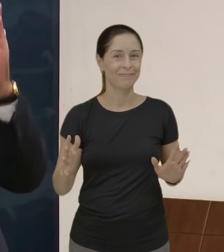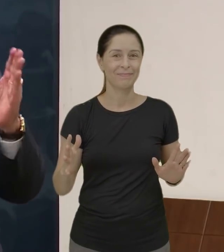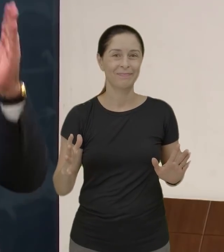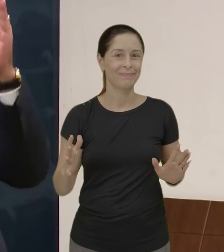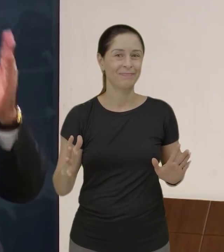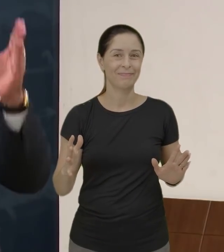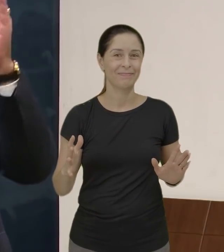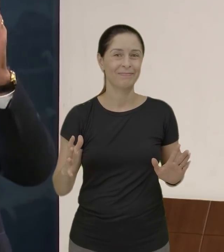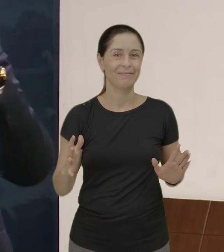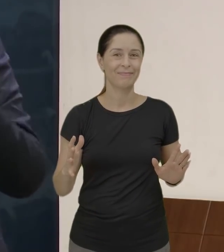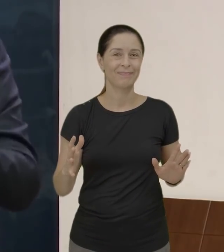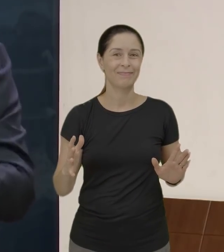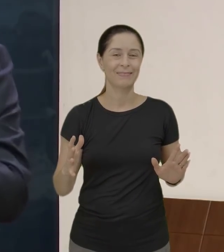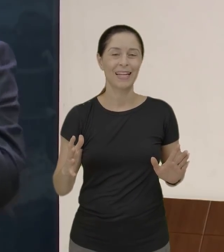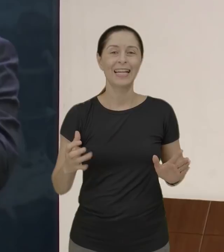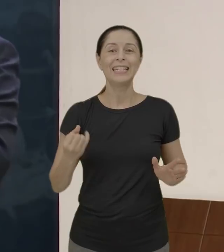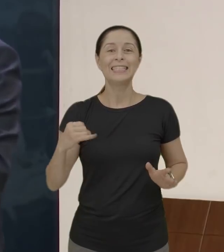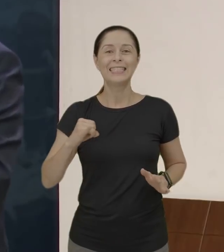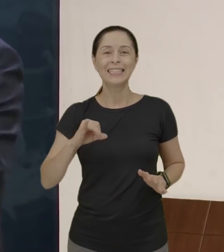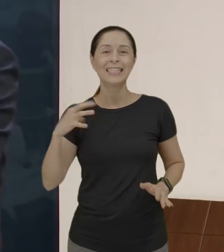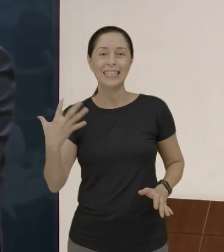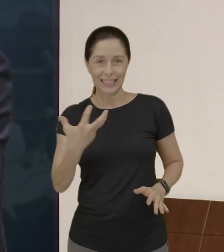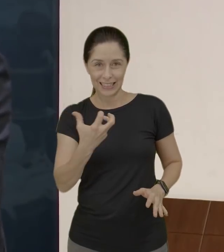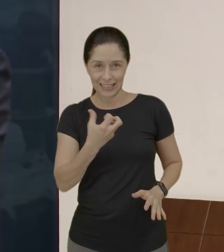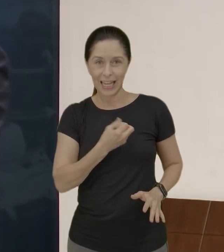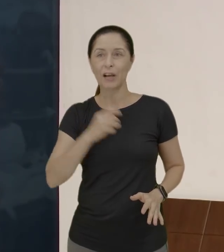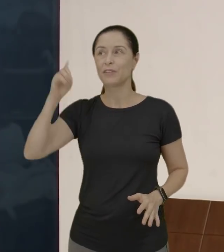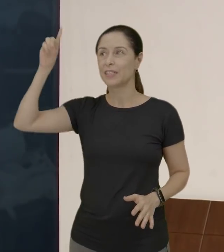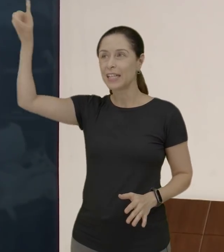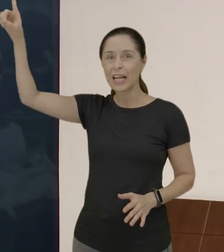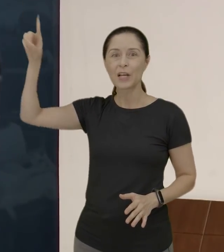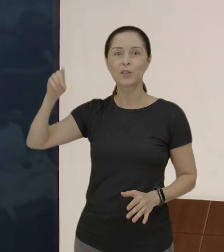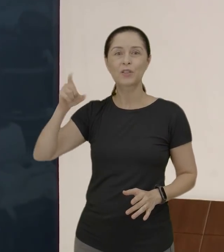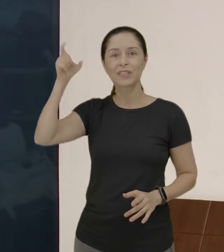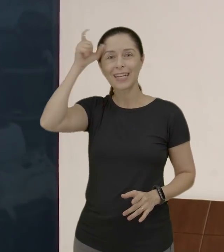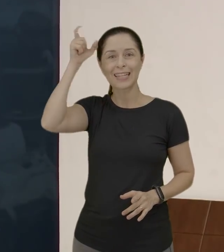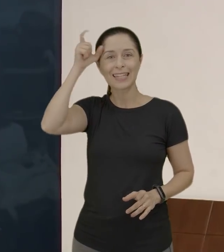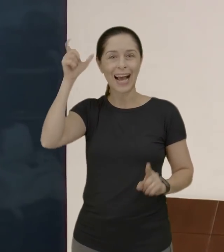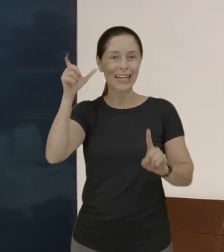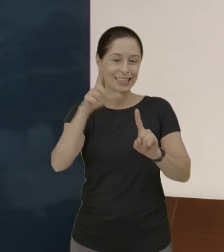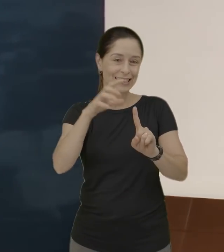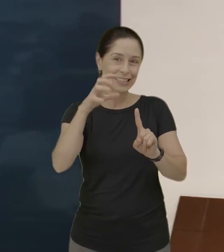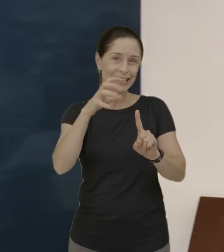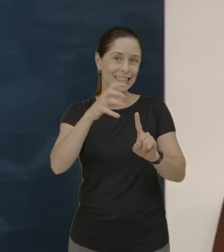Aquele que é nascido de Deus, Deus o guarda, e o maligno não lhe toca.